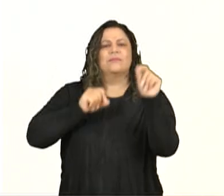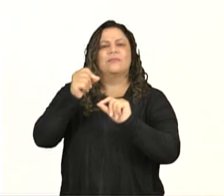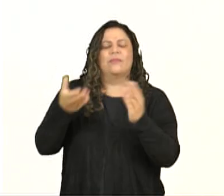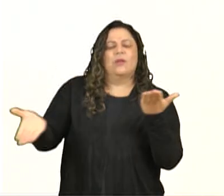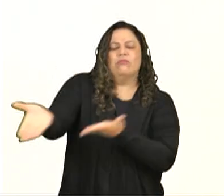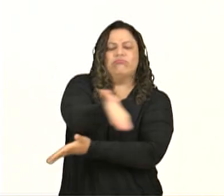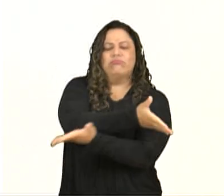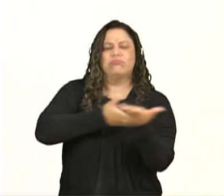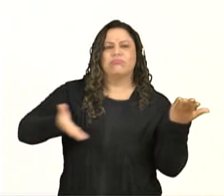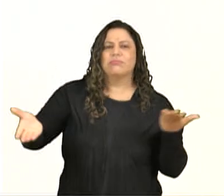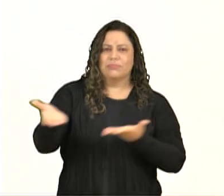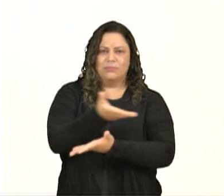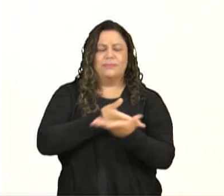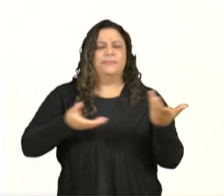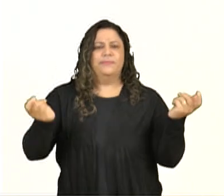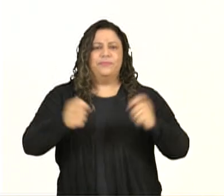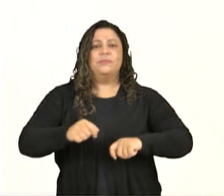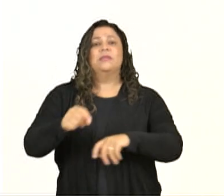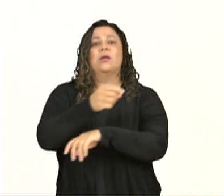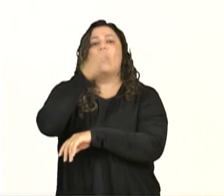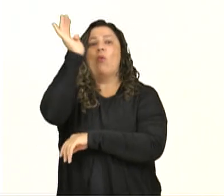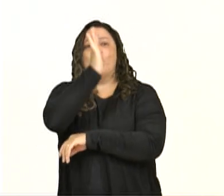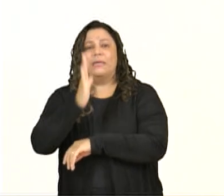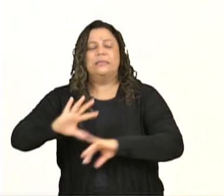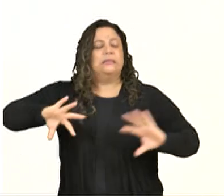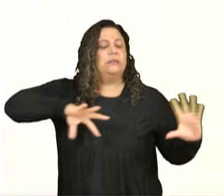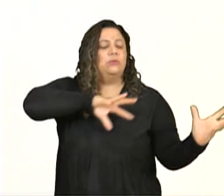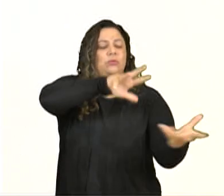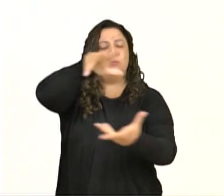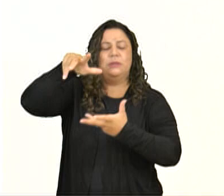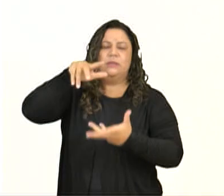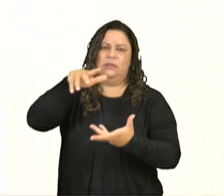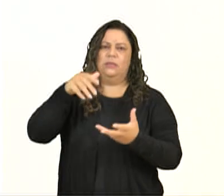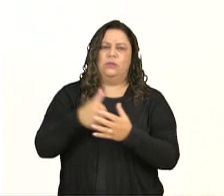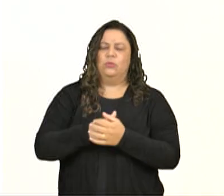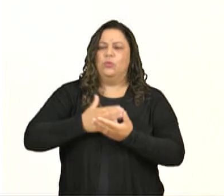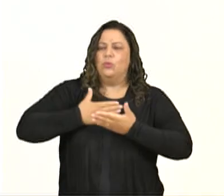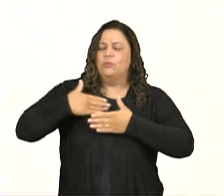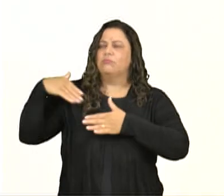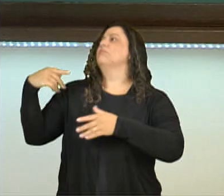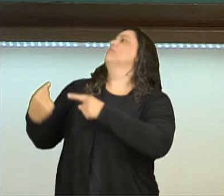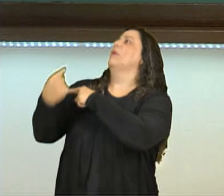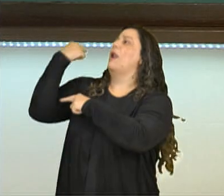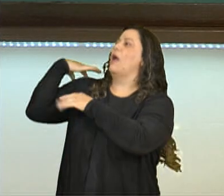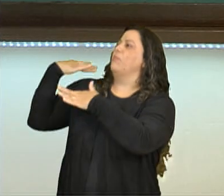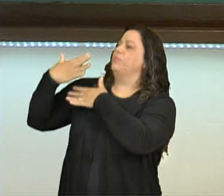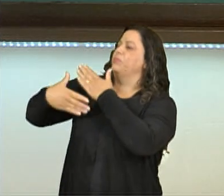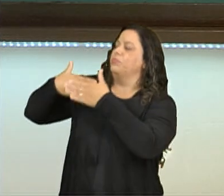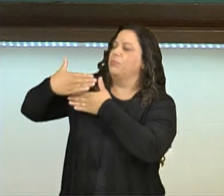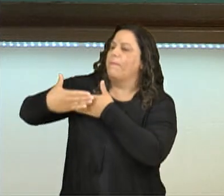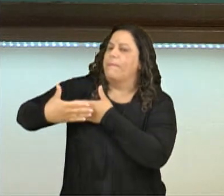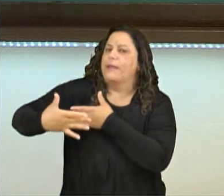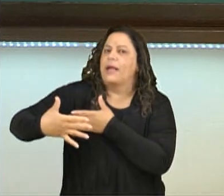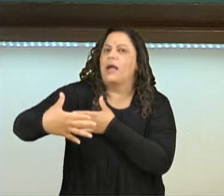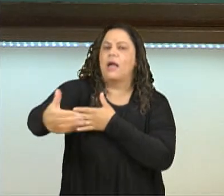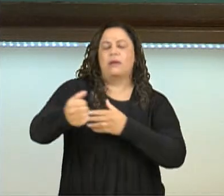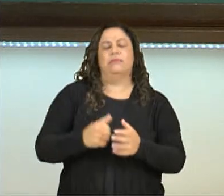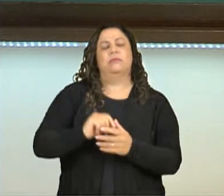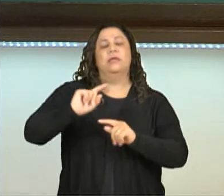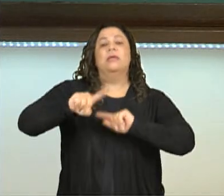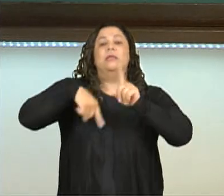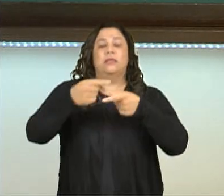trilha por qual não só o Brasil, mas o planeta todo percorreu ao longo dos anos, primordialmente pós Segunda